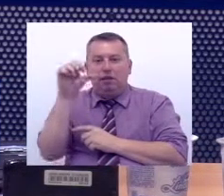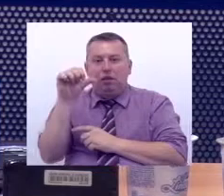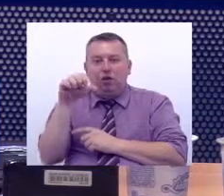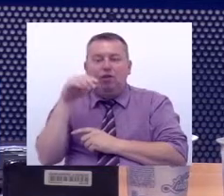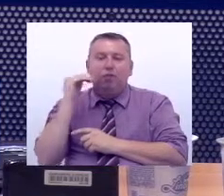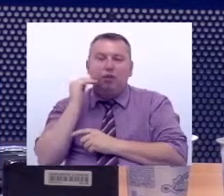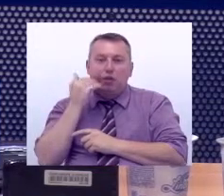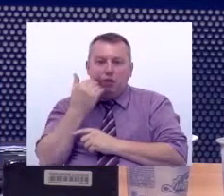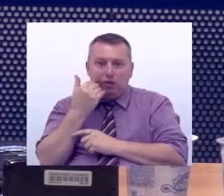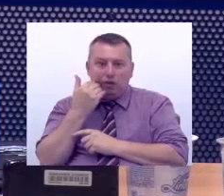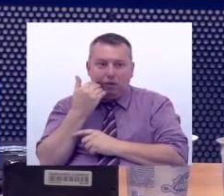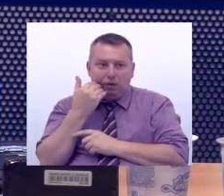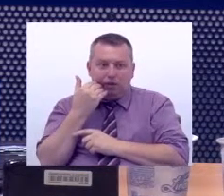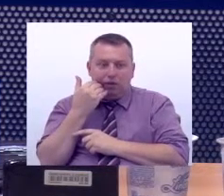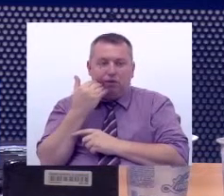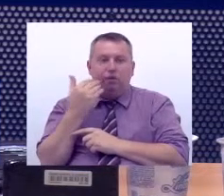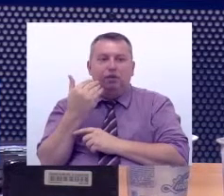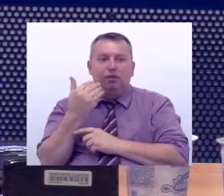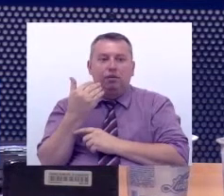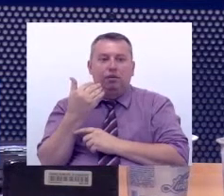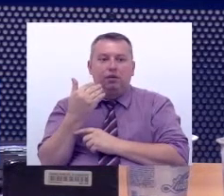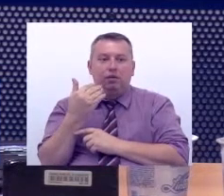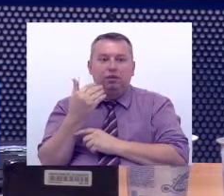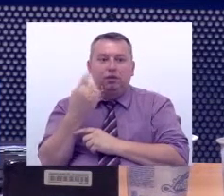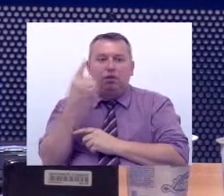R$19.156.000, contrapartida do município,